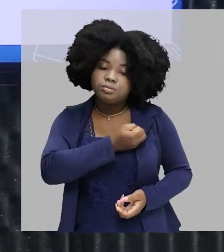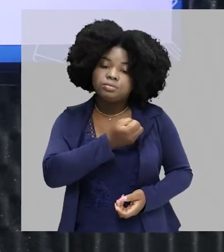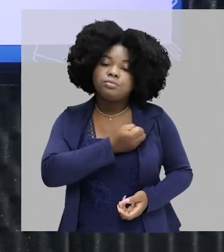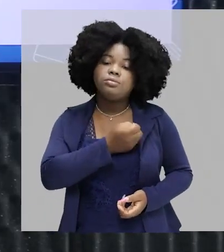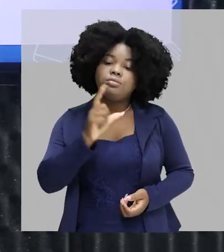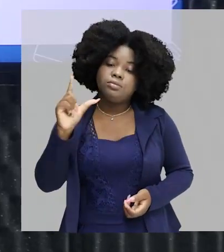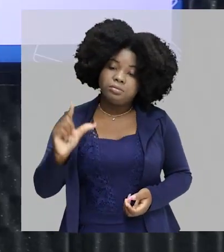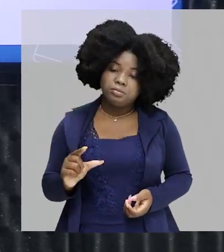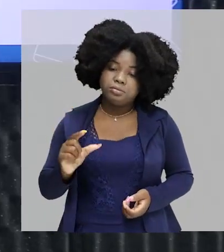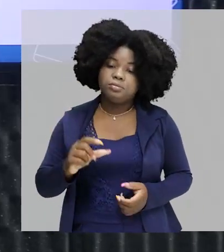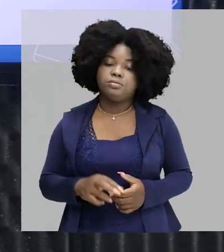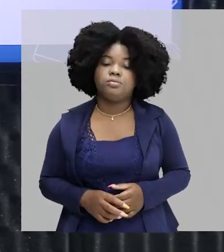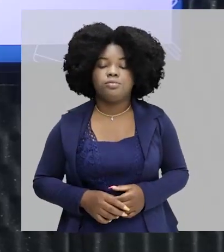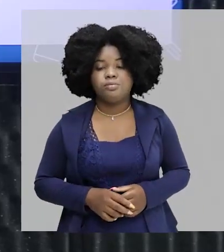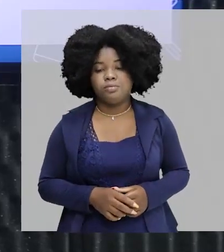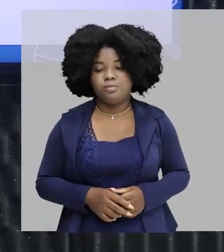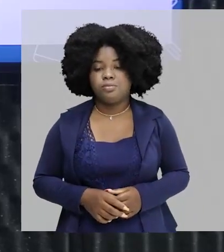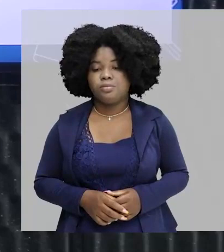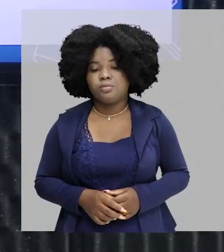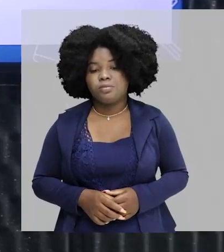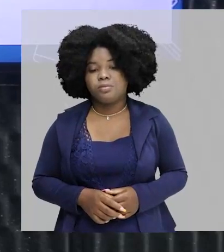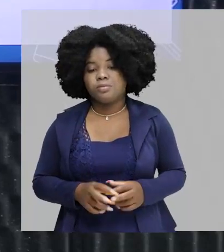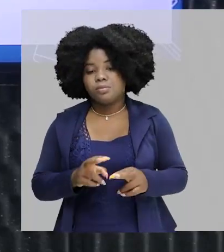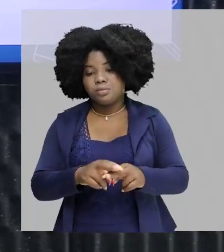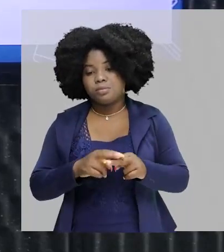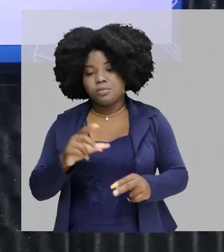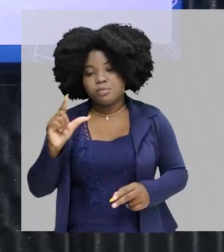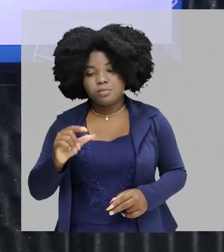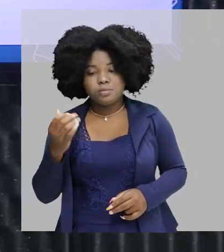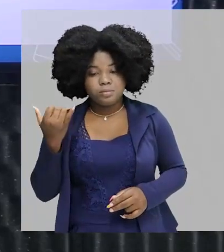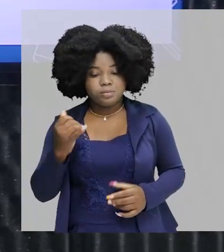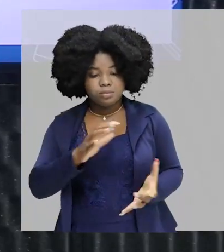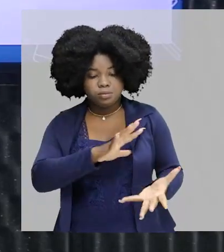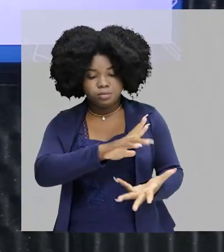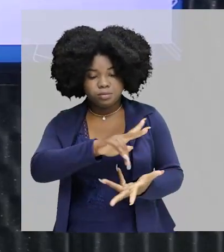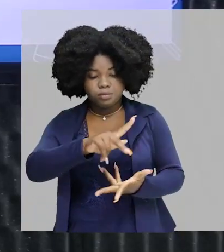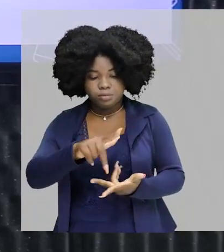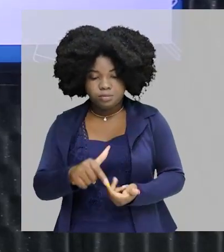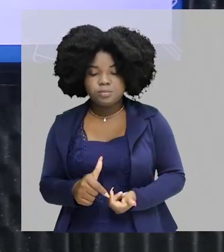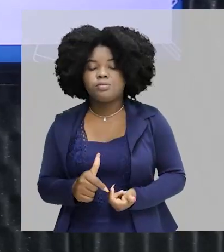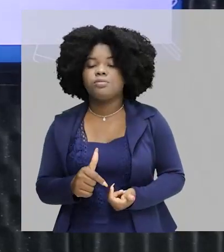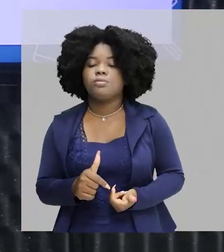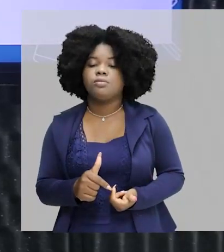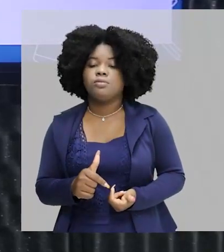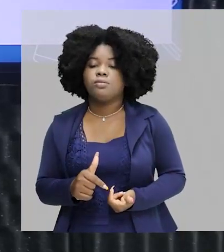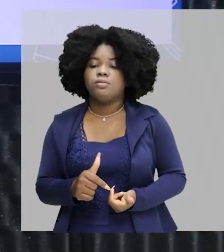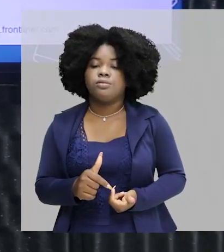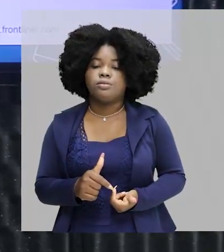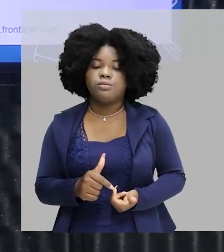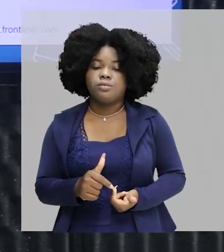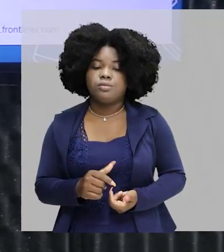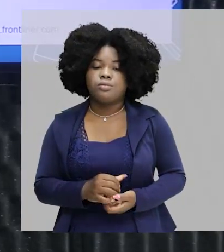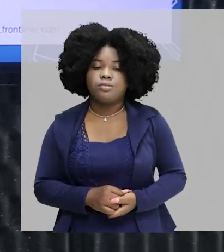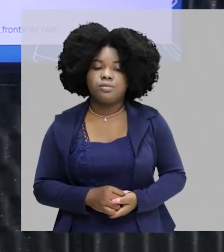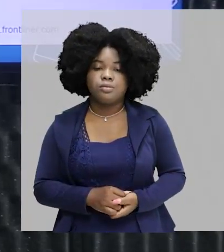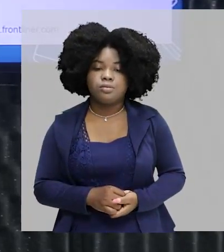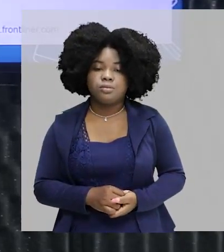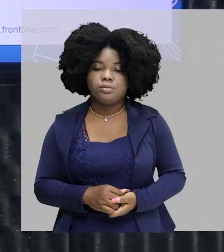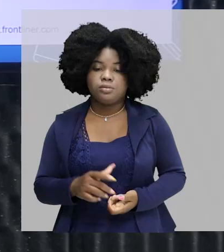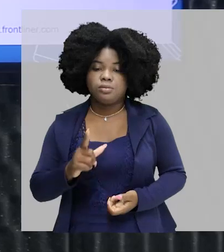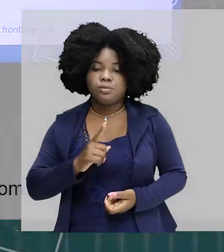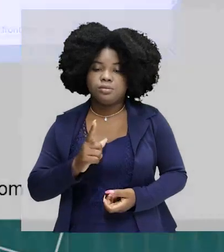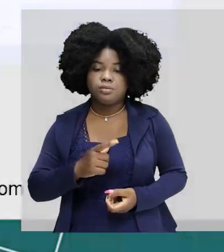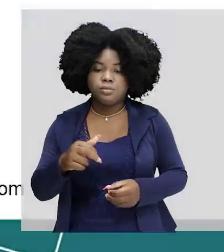pequeno. Por isso que pouco da energia a nível de mundo vem, né, tem sua origem a partir